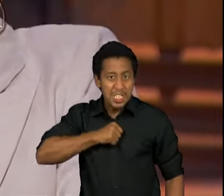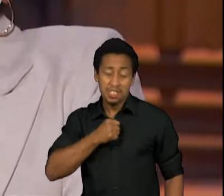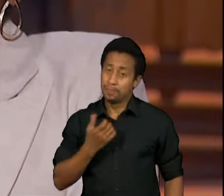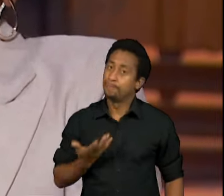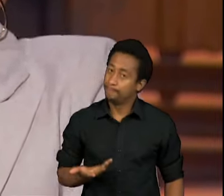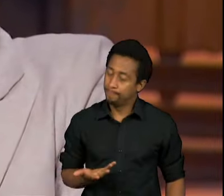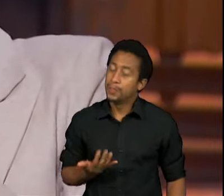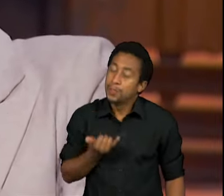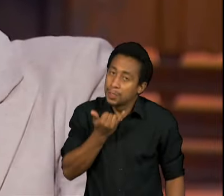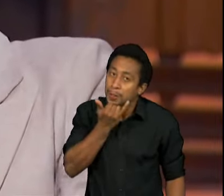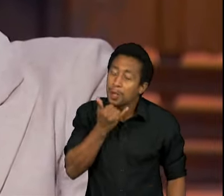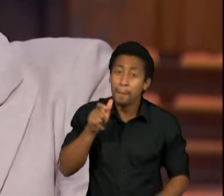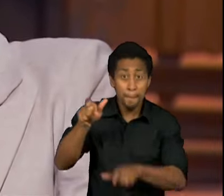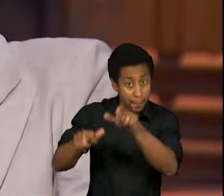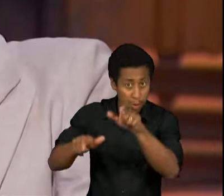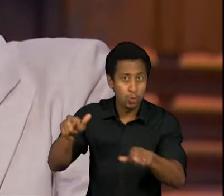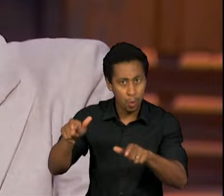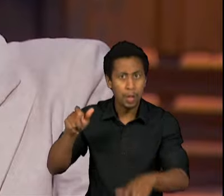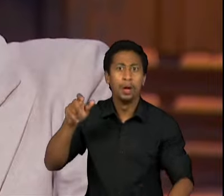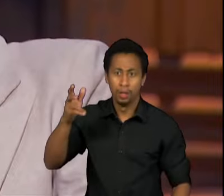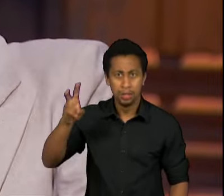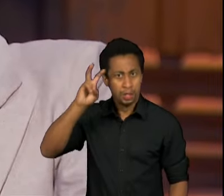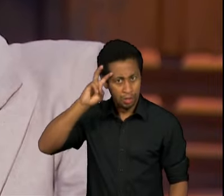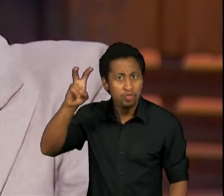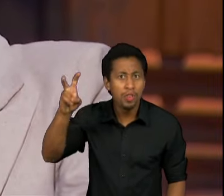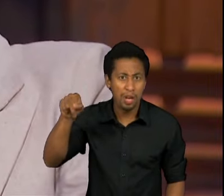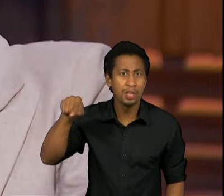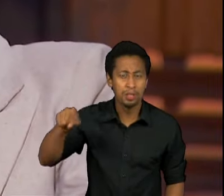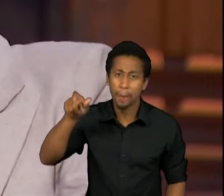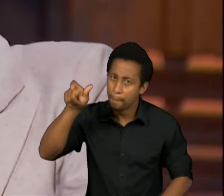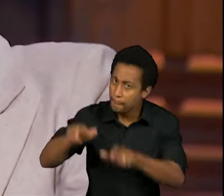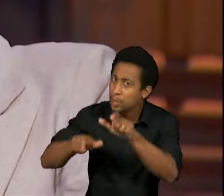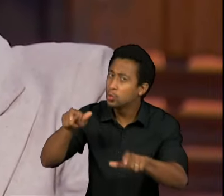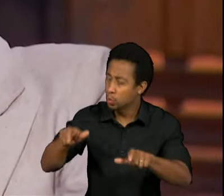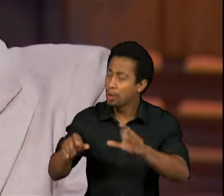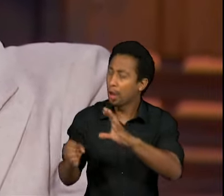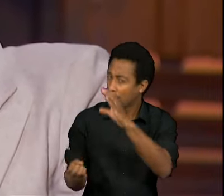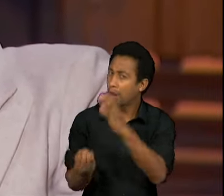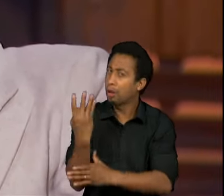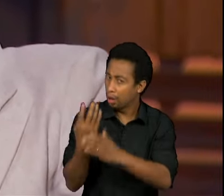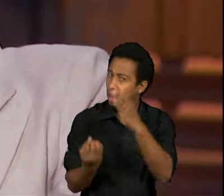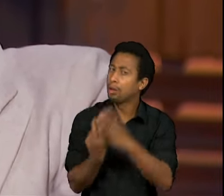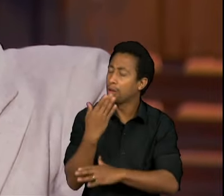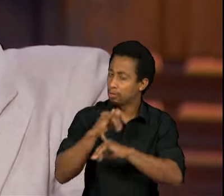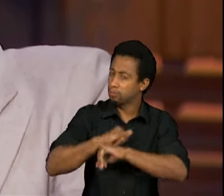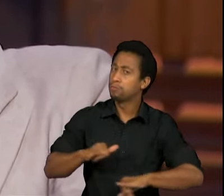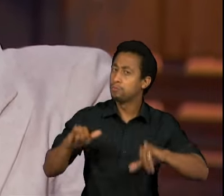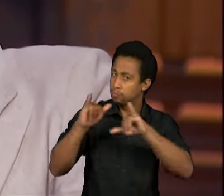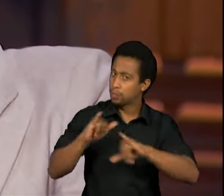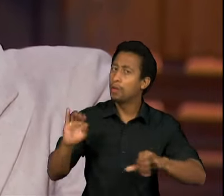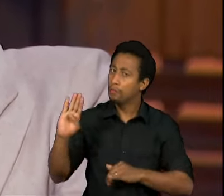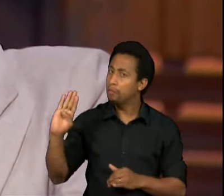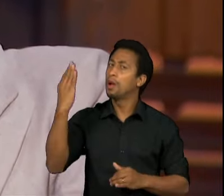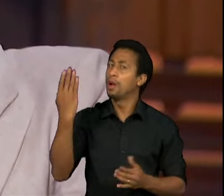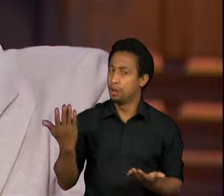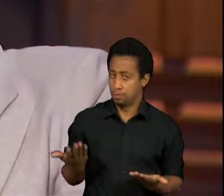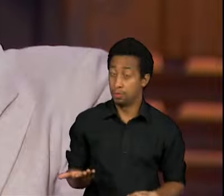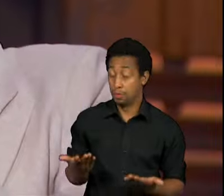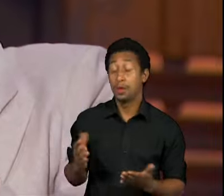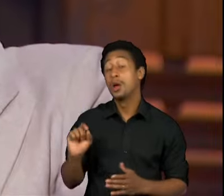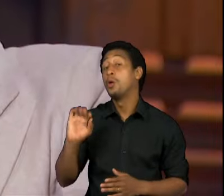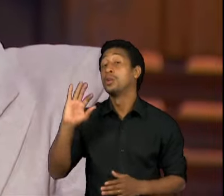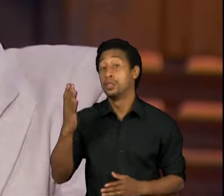eu tô falando de pessoas que é criar um Fake News né Então essas pessoas criaram essa mentira no